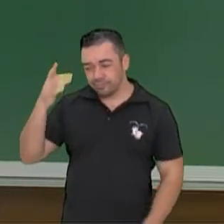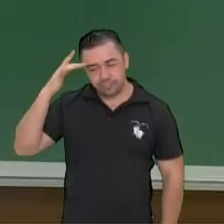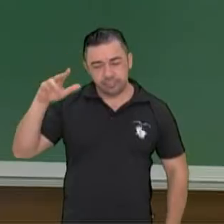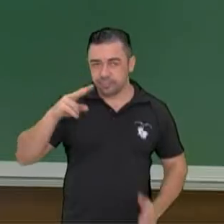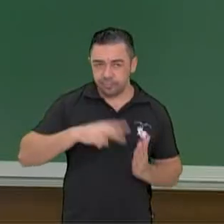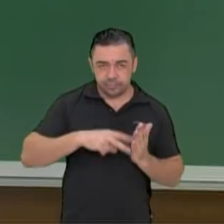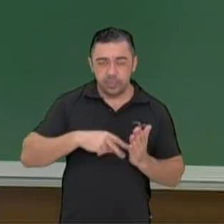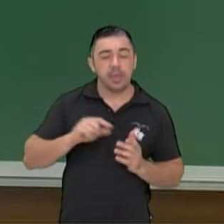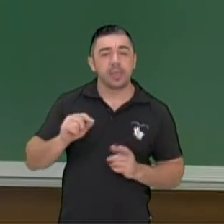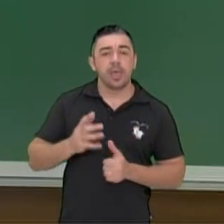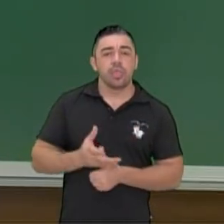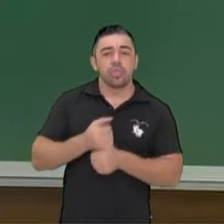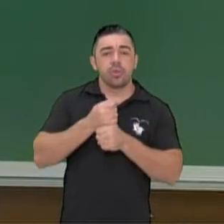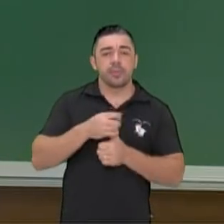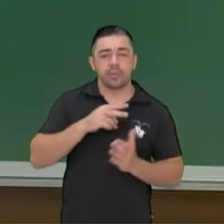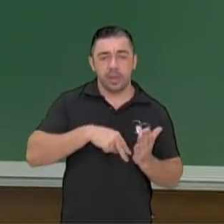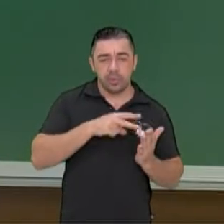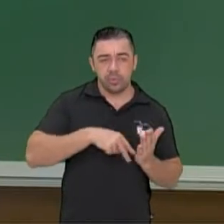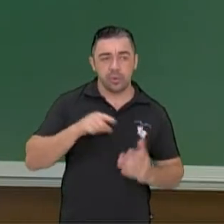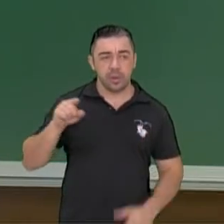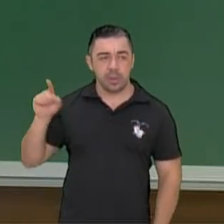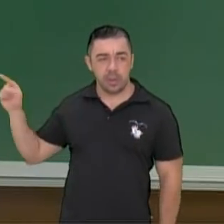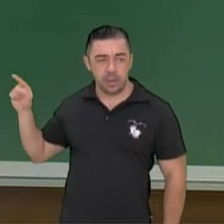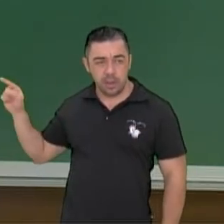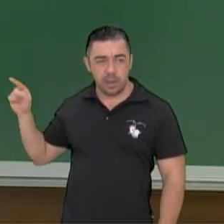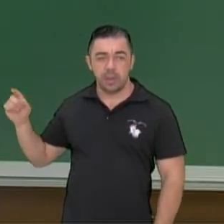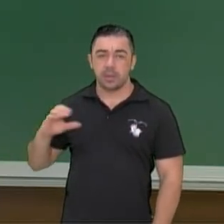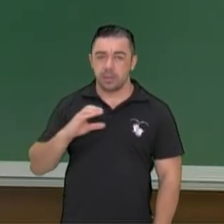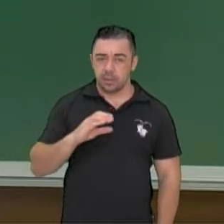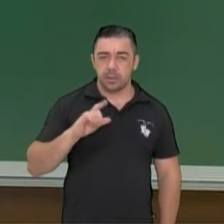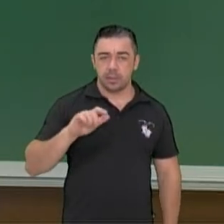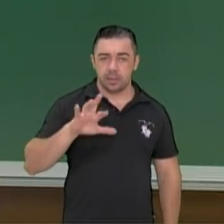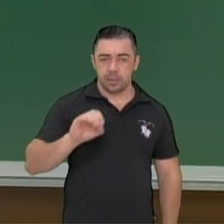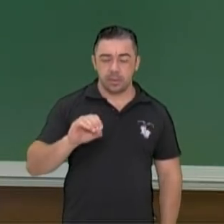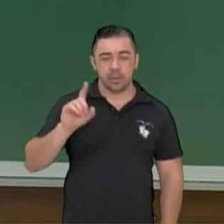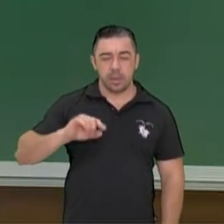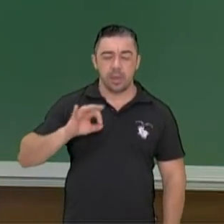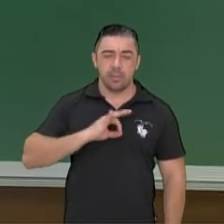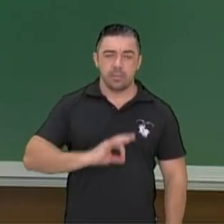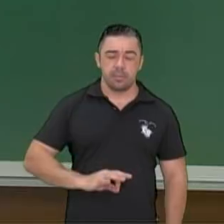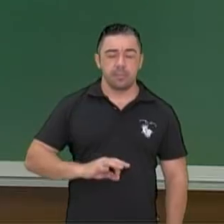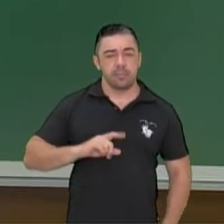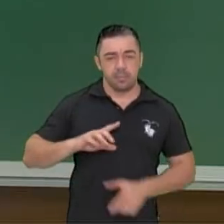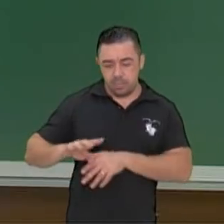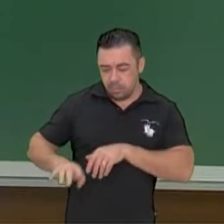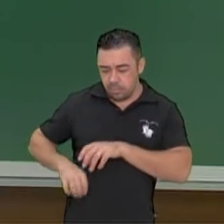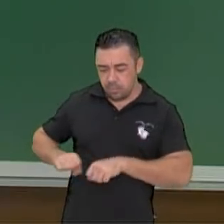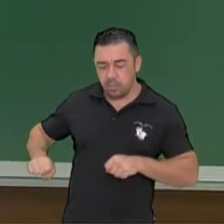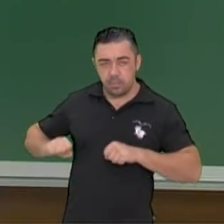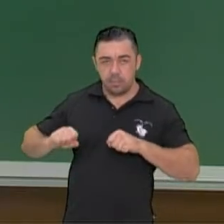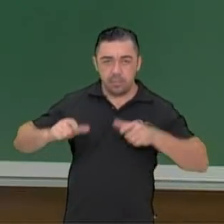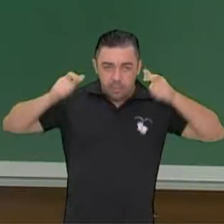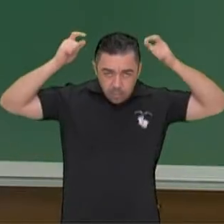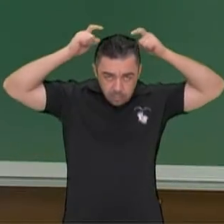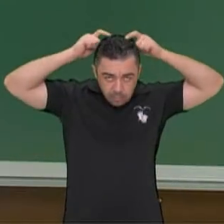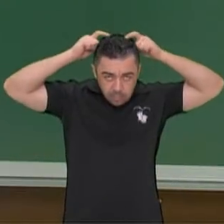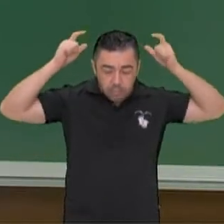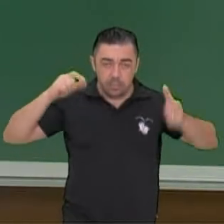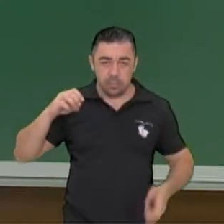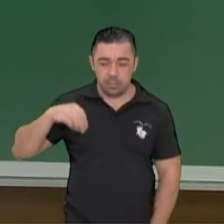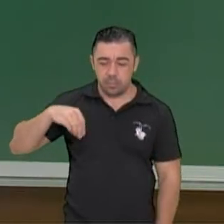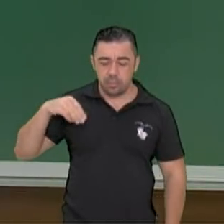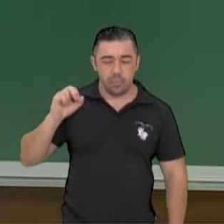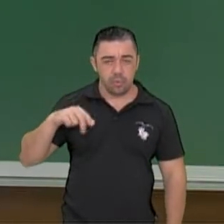Quem tem o domínio da leitura é o estamento clero, são os monges. Eles fazem a produção dos